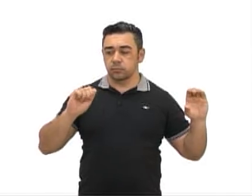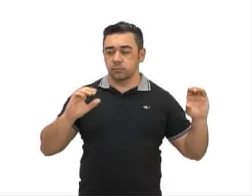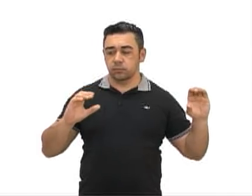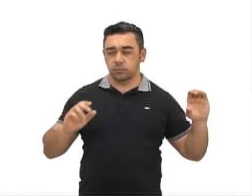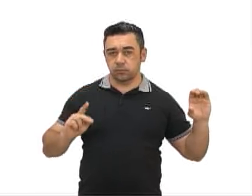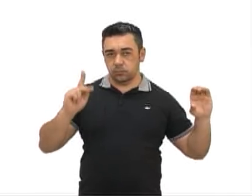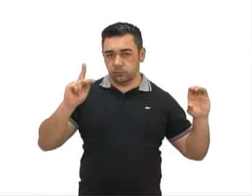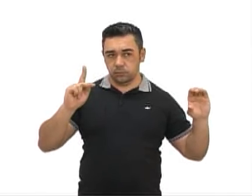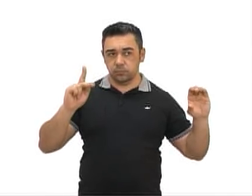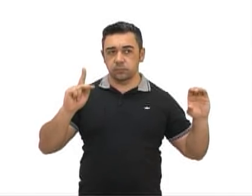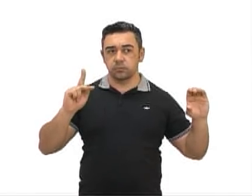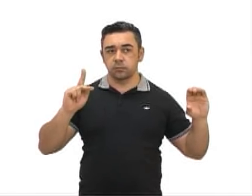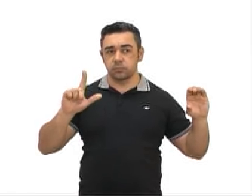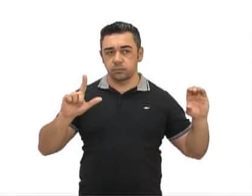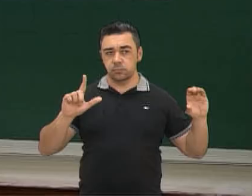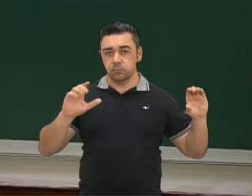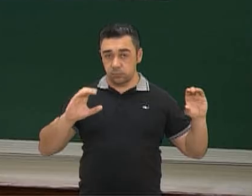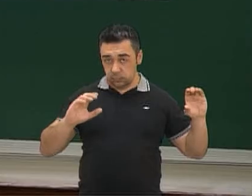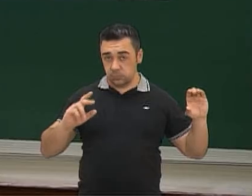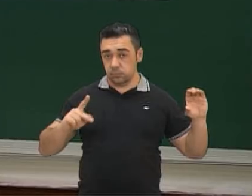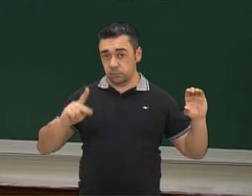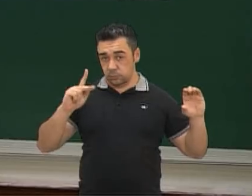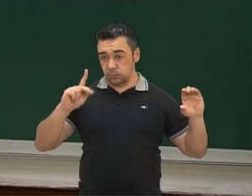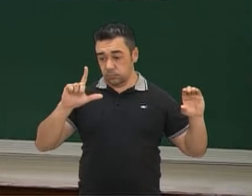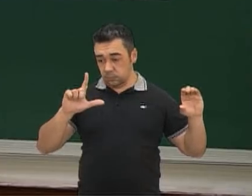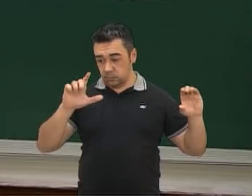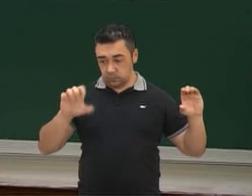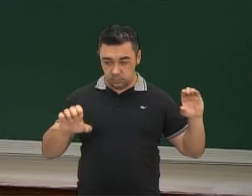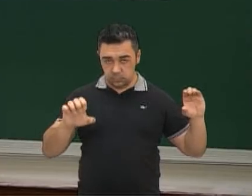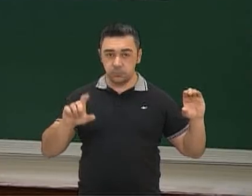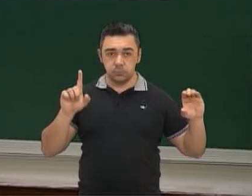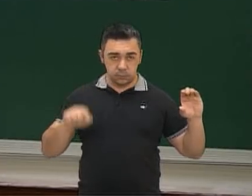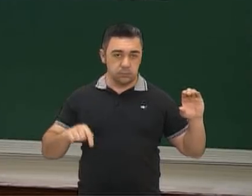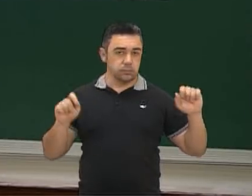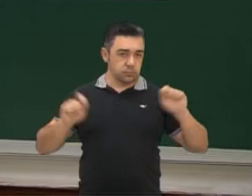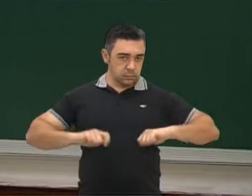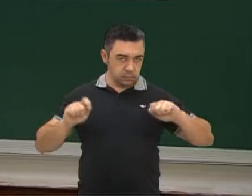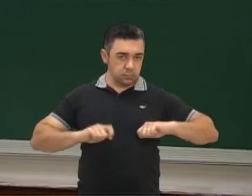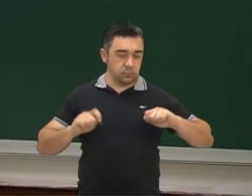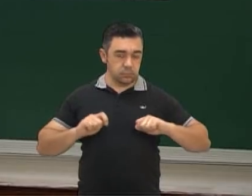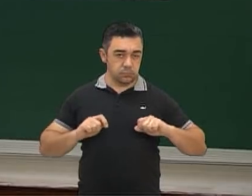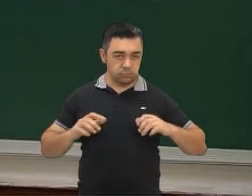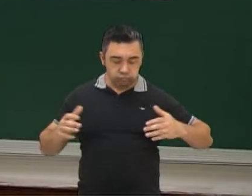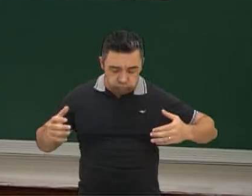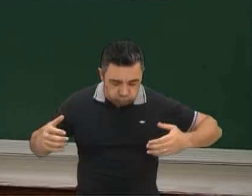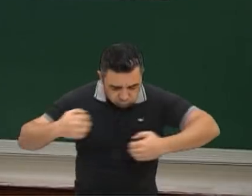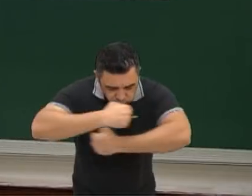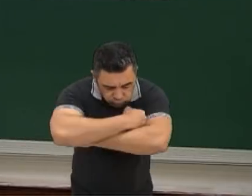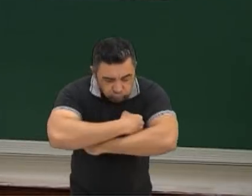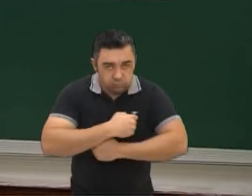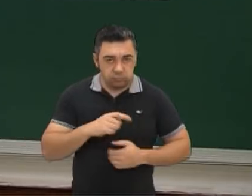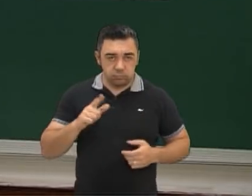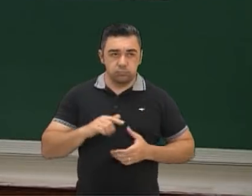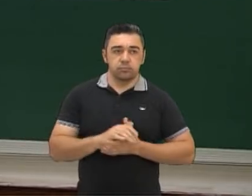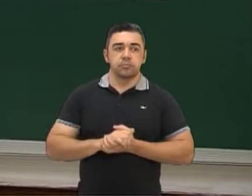take, tá? Então essa é a descrição da jogada que pode ser, como deve ser executado o